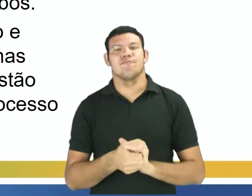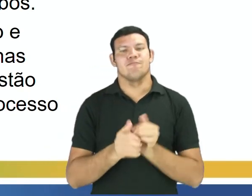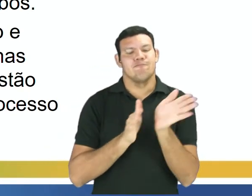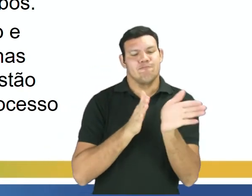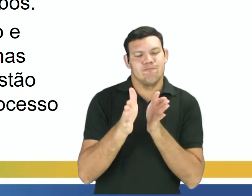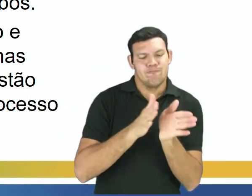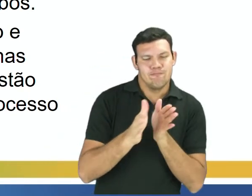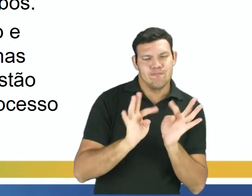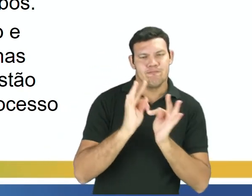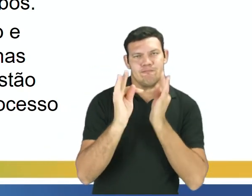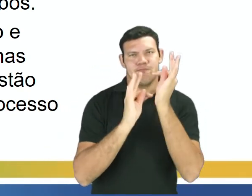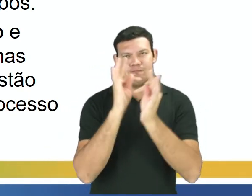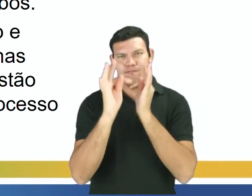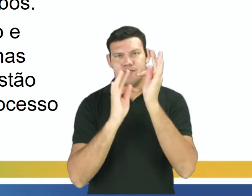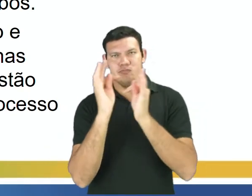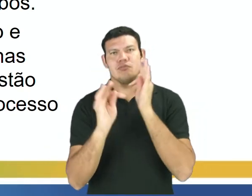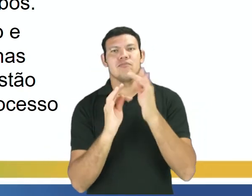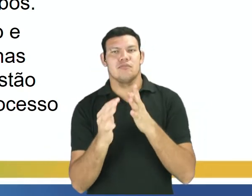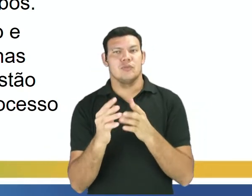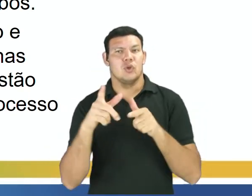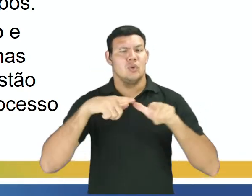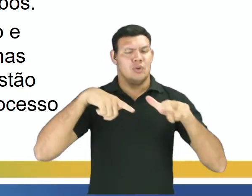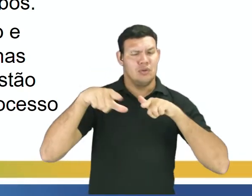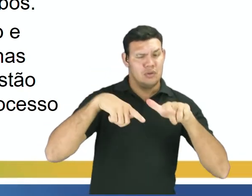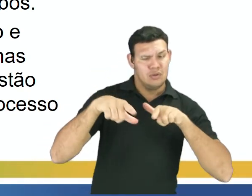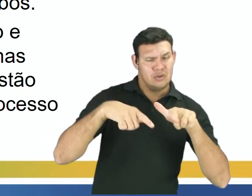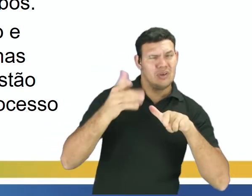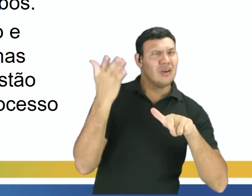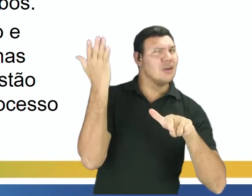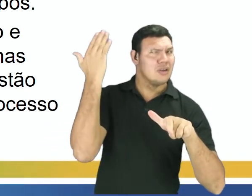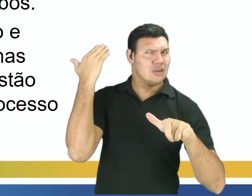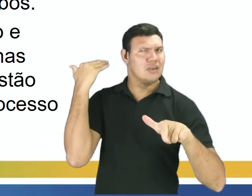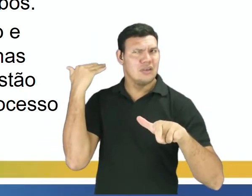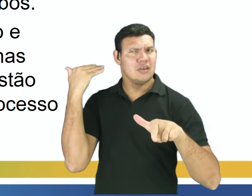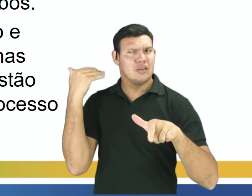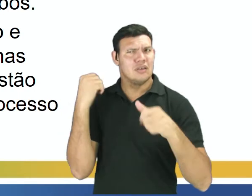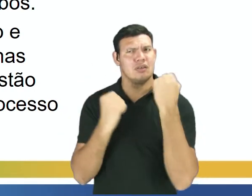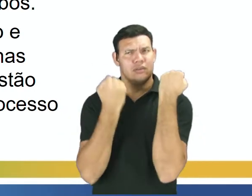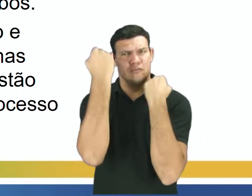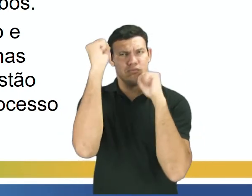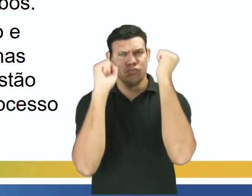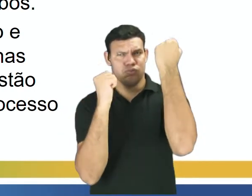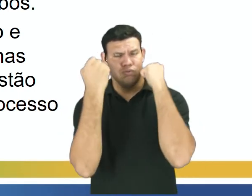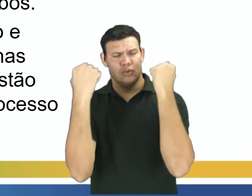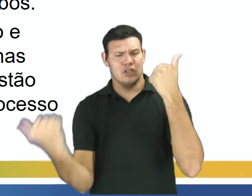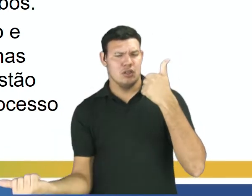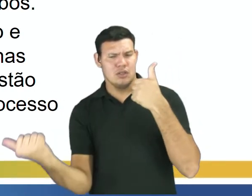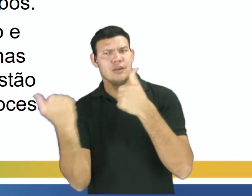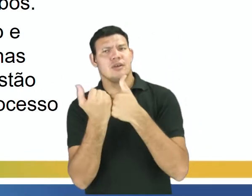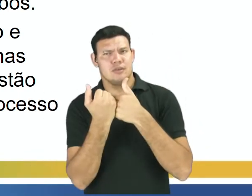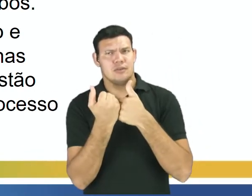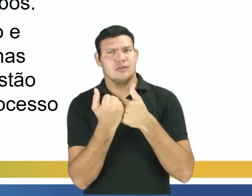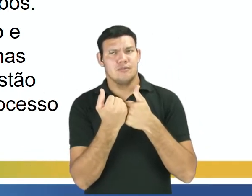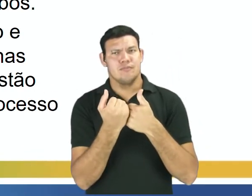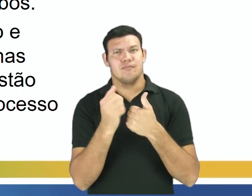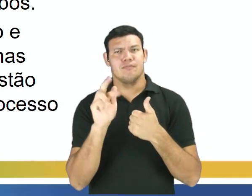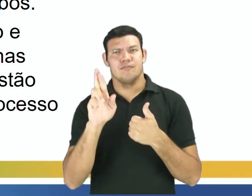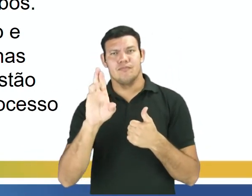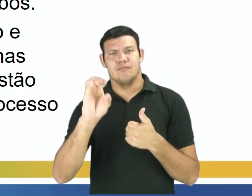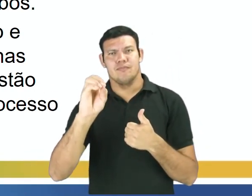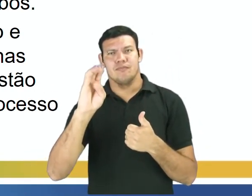novas tecnologias, essa força de trabalho que anteriormente era utilizada nas indústrias, elas são substituídas por robôs.